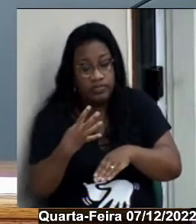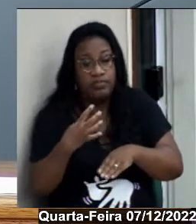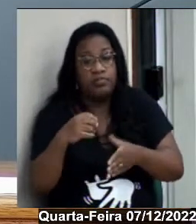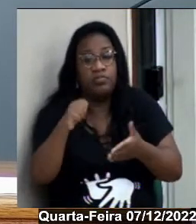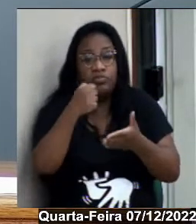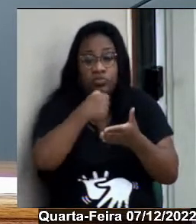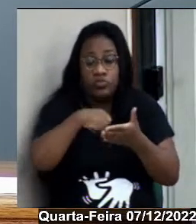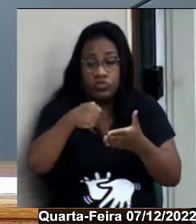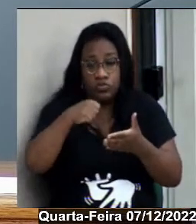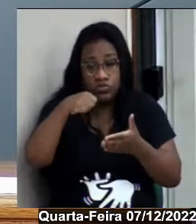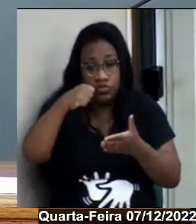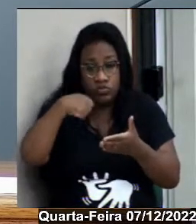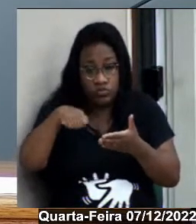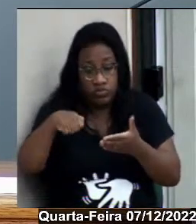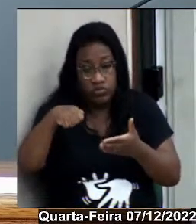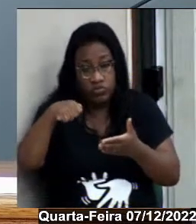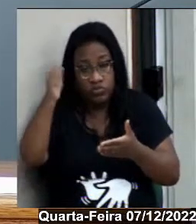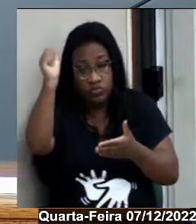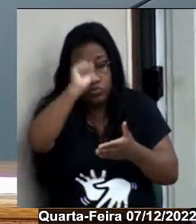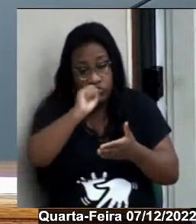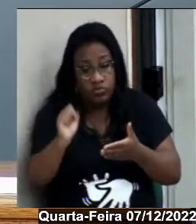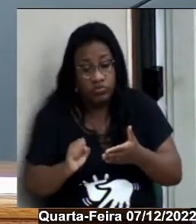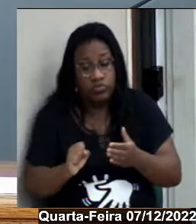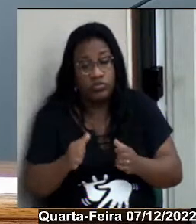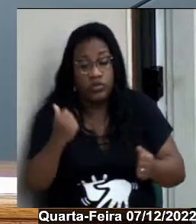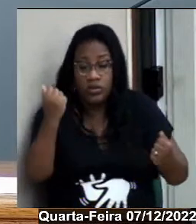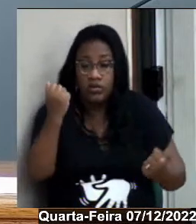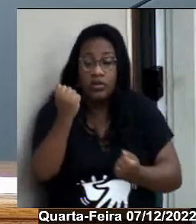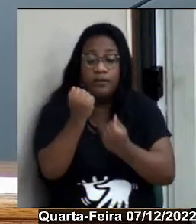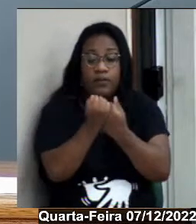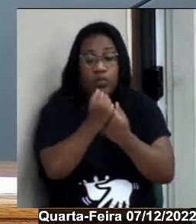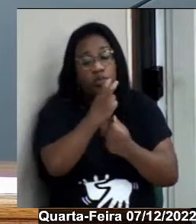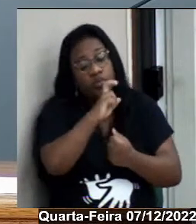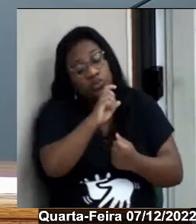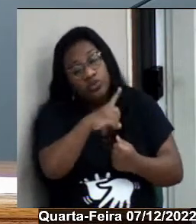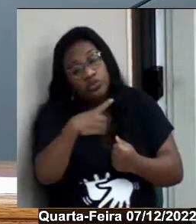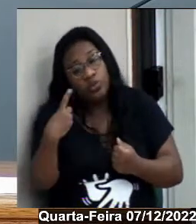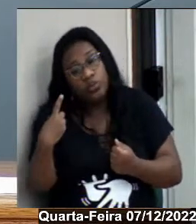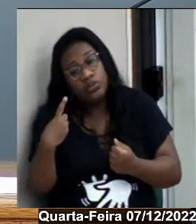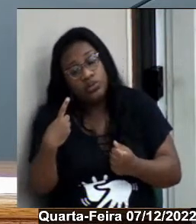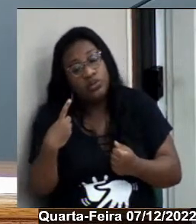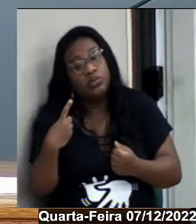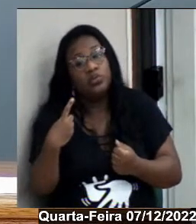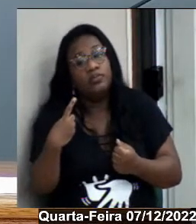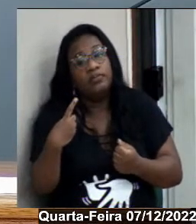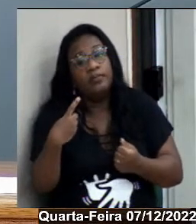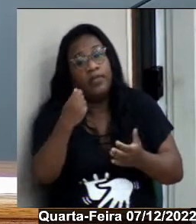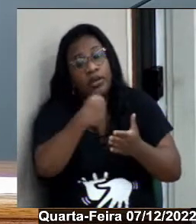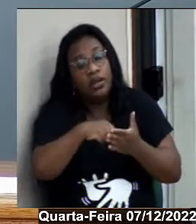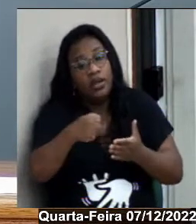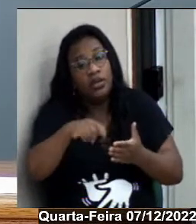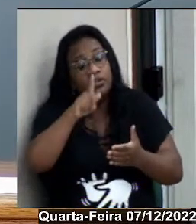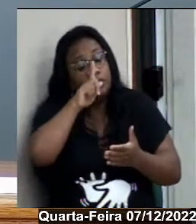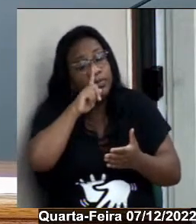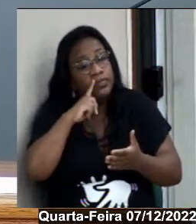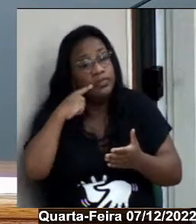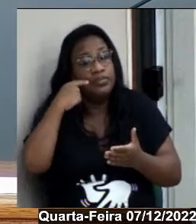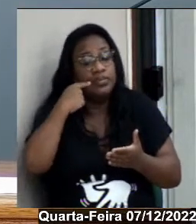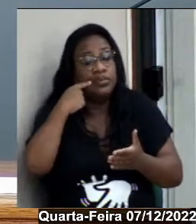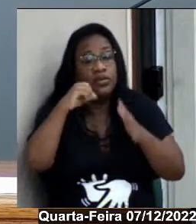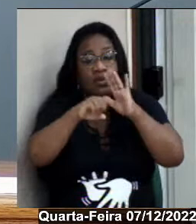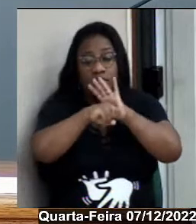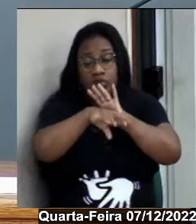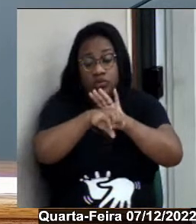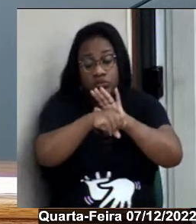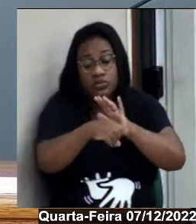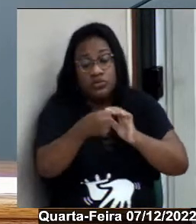63/64/2022, de autoria do vereador Sander Casa da Conceição. Moção de apoio número 50/2022, autoria do vereador Gilson Balbino de